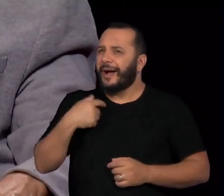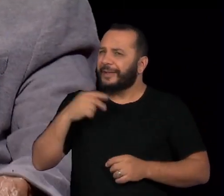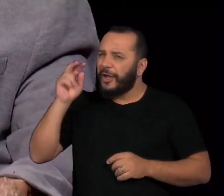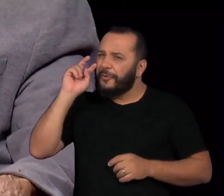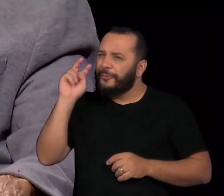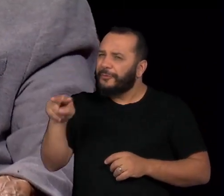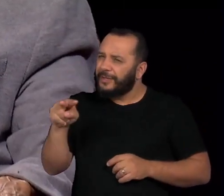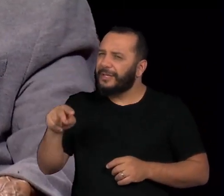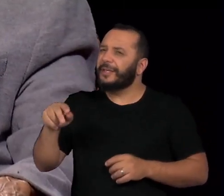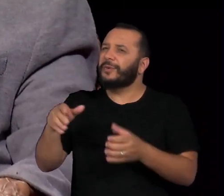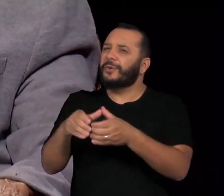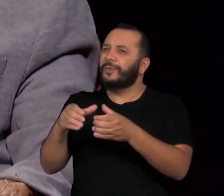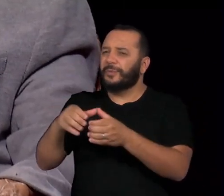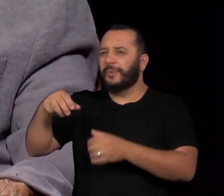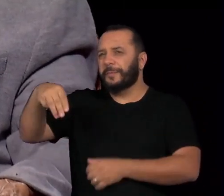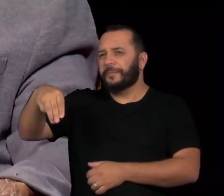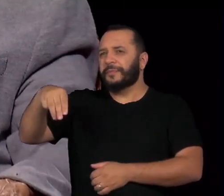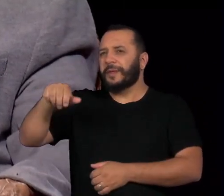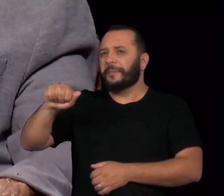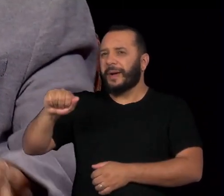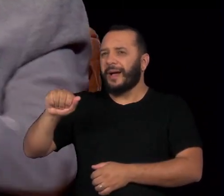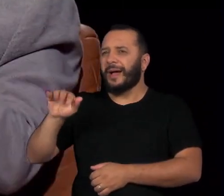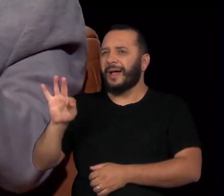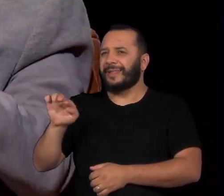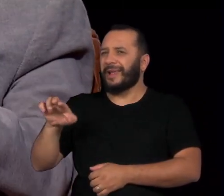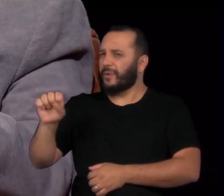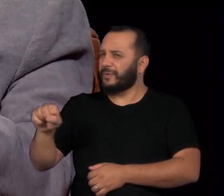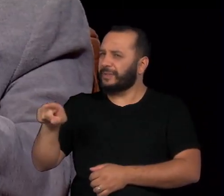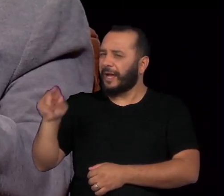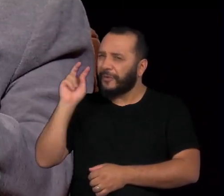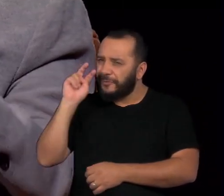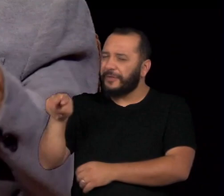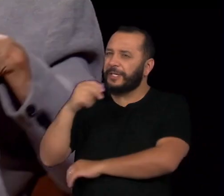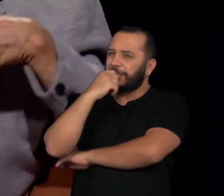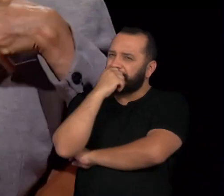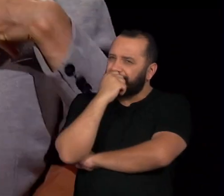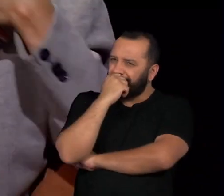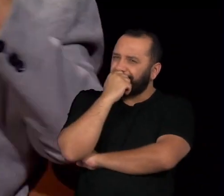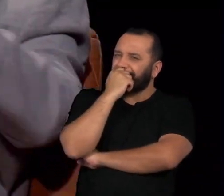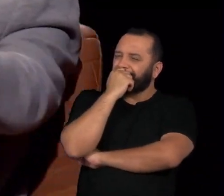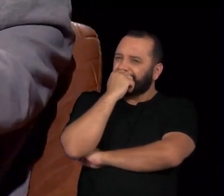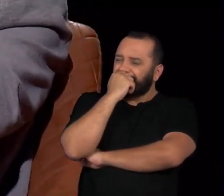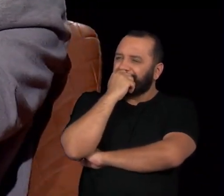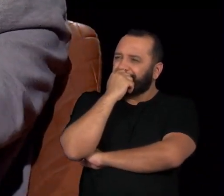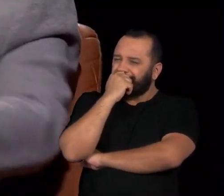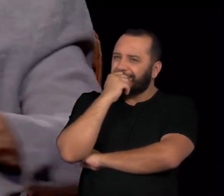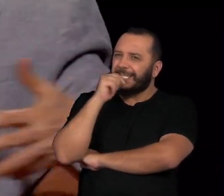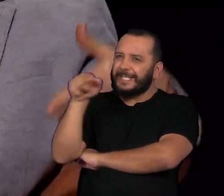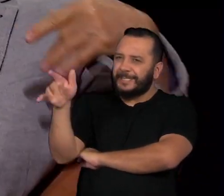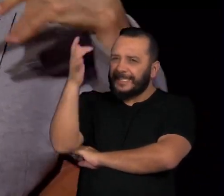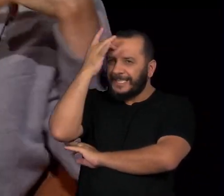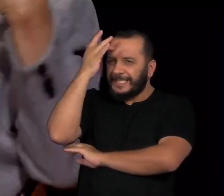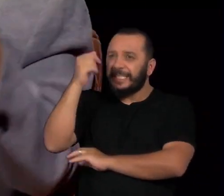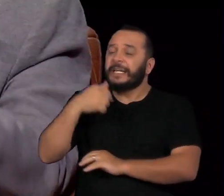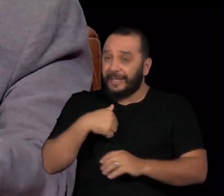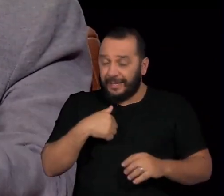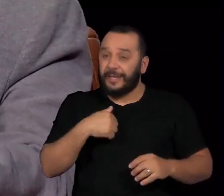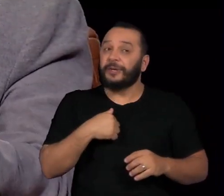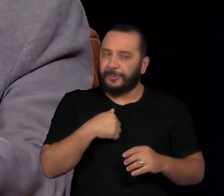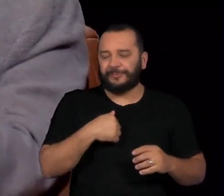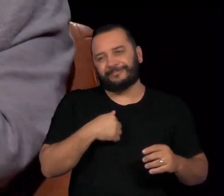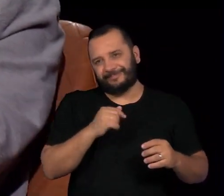aqueles personagens eu fiquei tumado não é então a minha porção palhaço A Minha